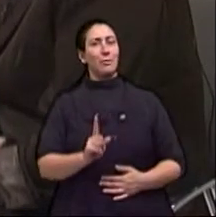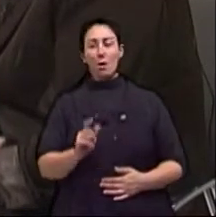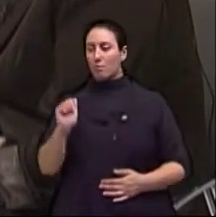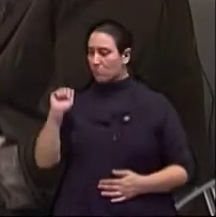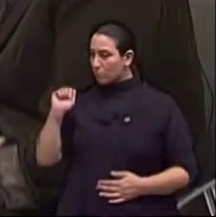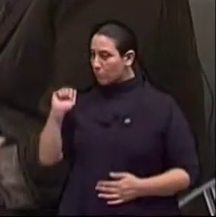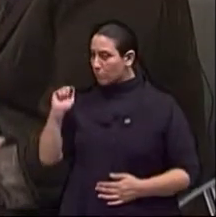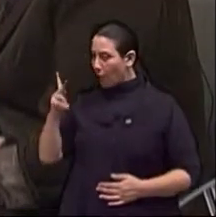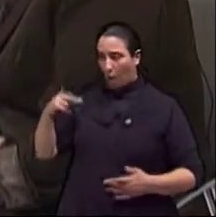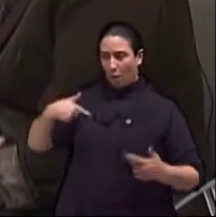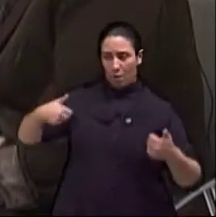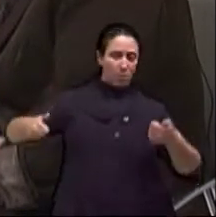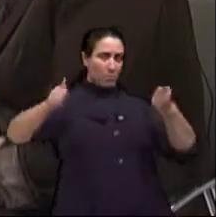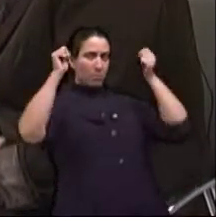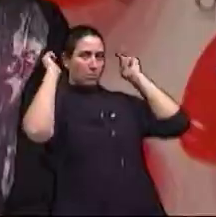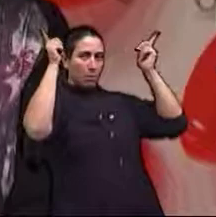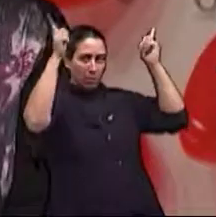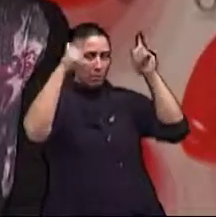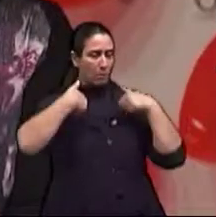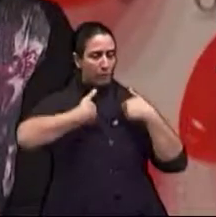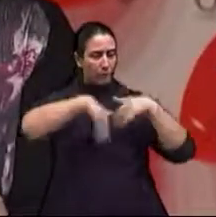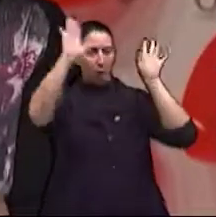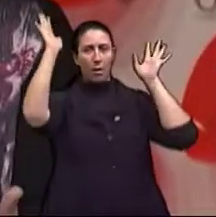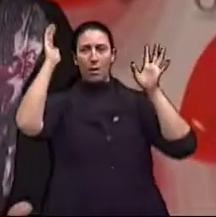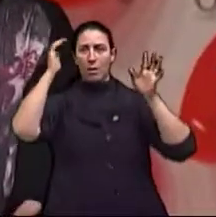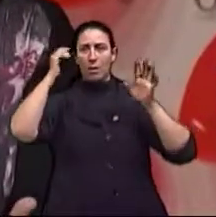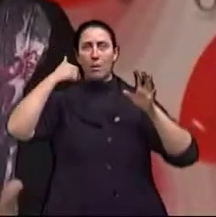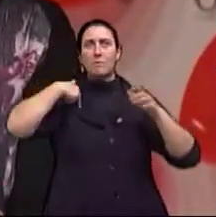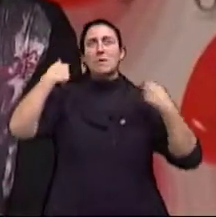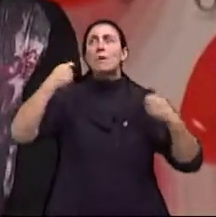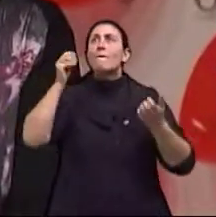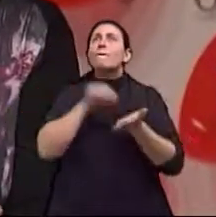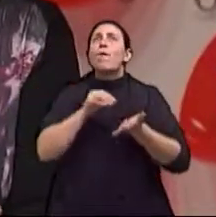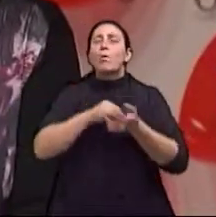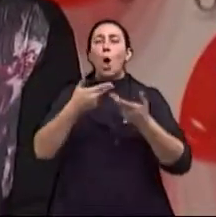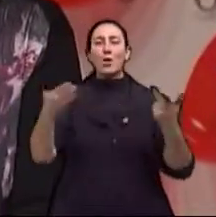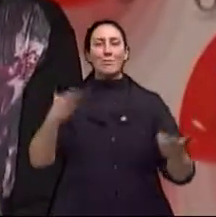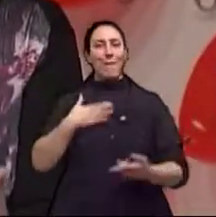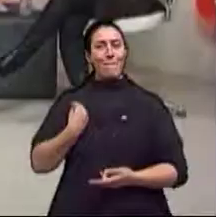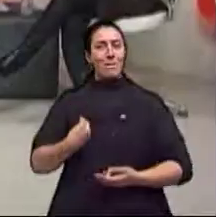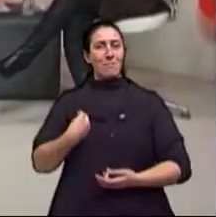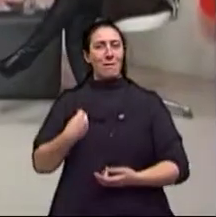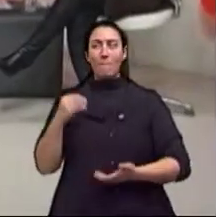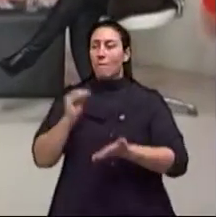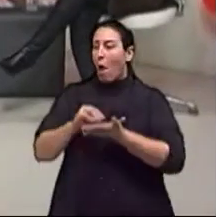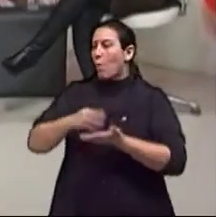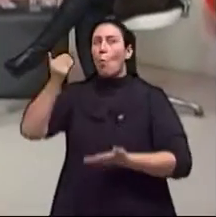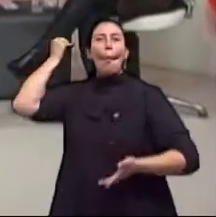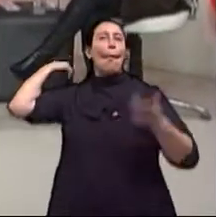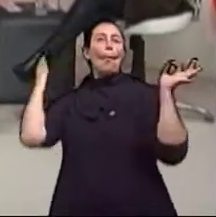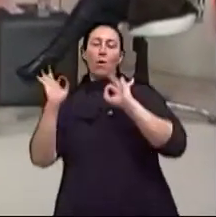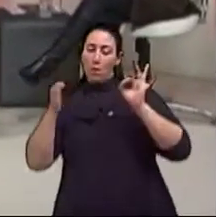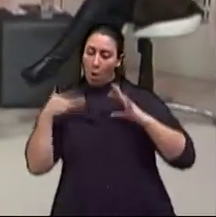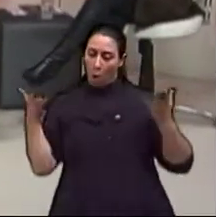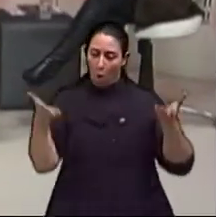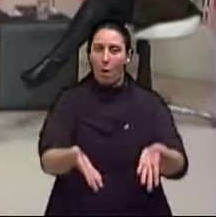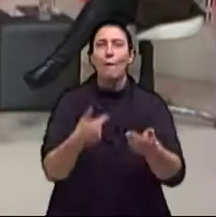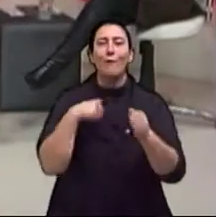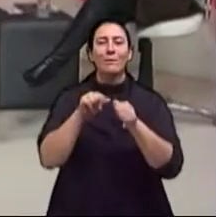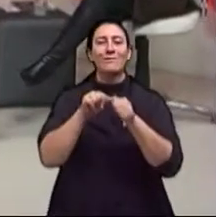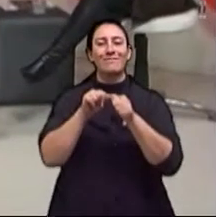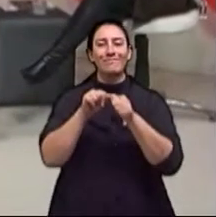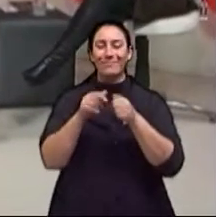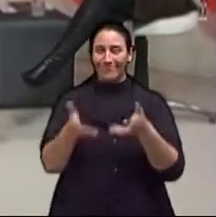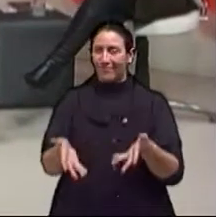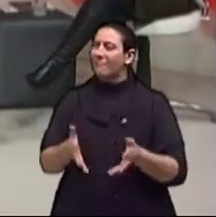dizer o momento de eles ao se defrontarem com coisas que eles ainda Precisam fazer isso é vida isso joga eles pra frente esse motivo eles a